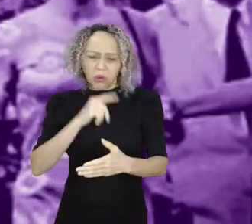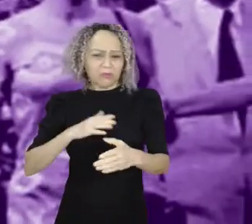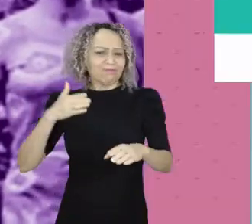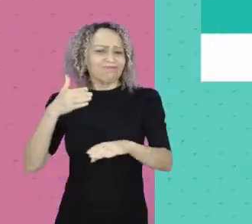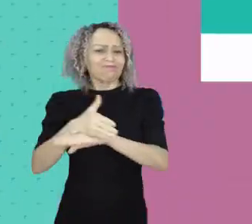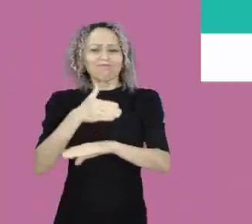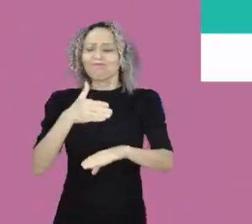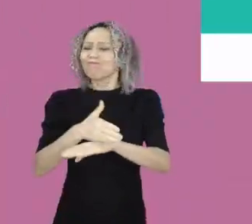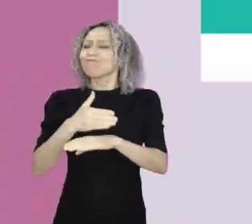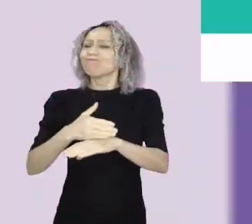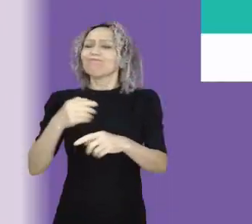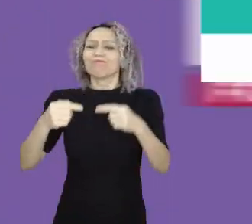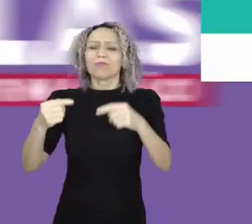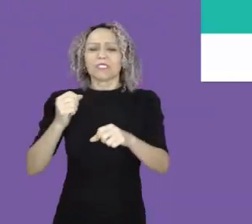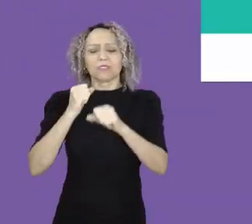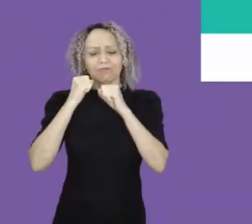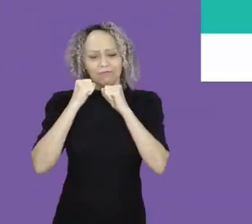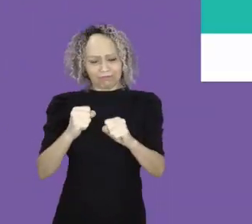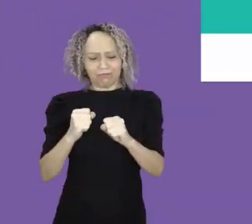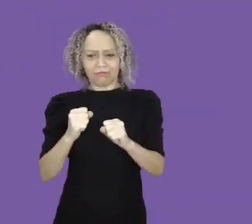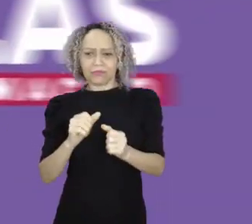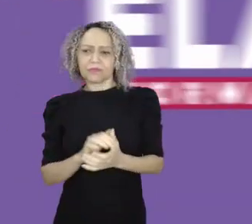de poder.